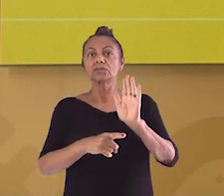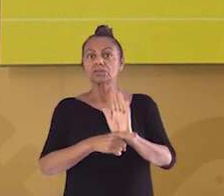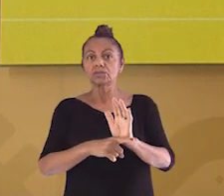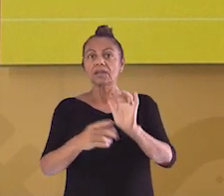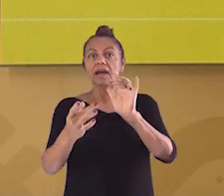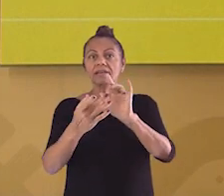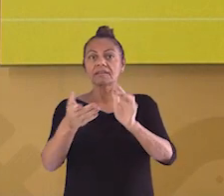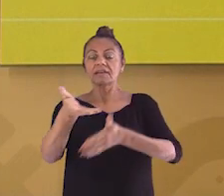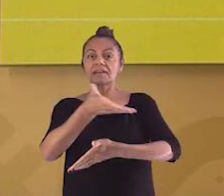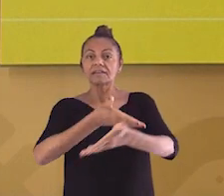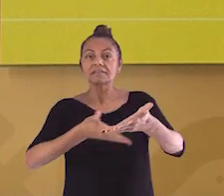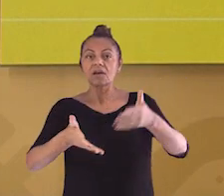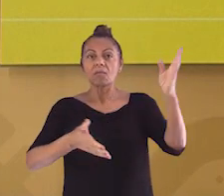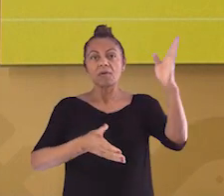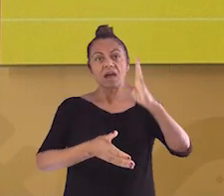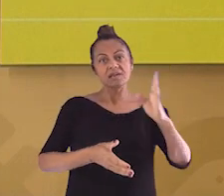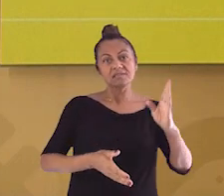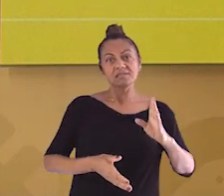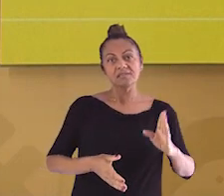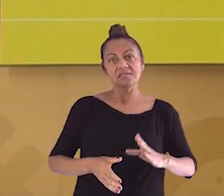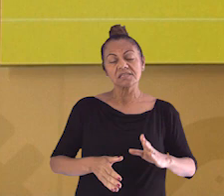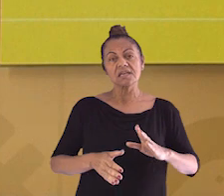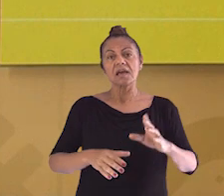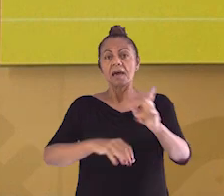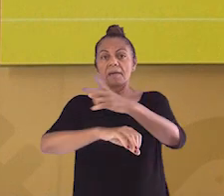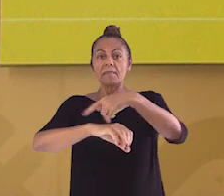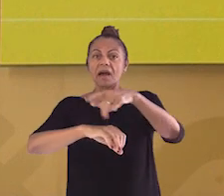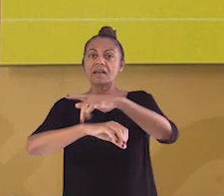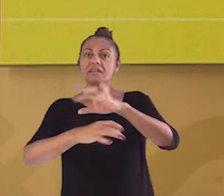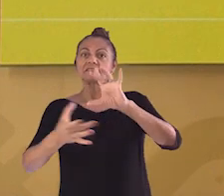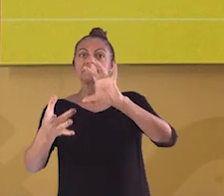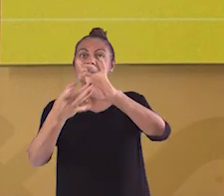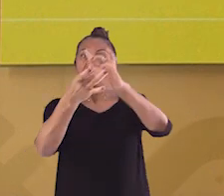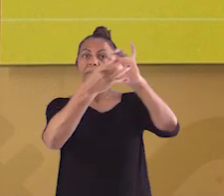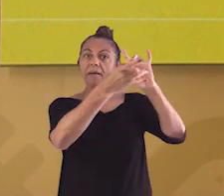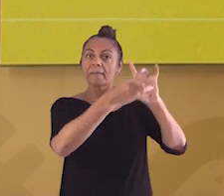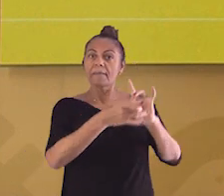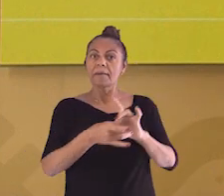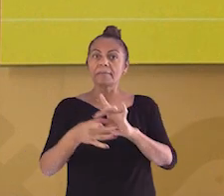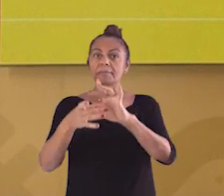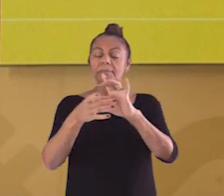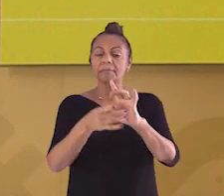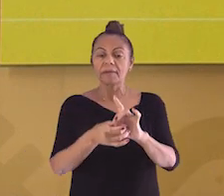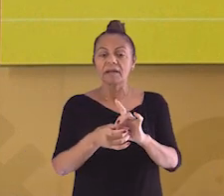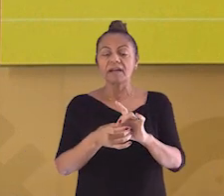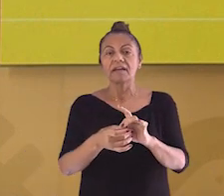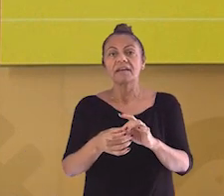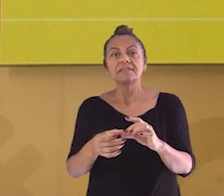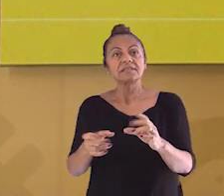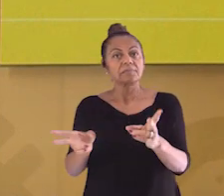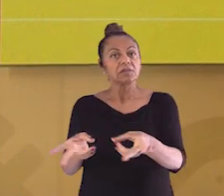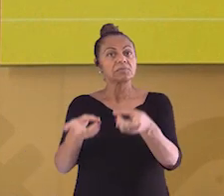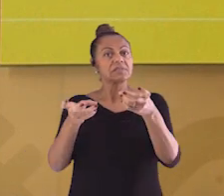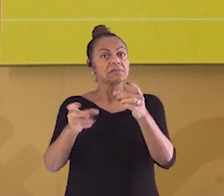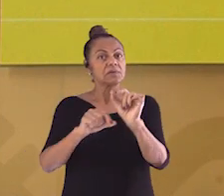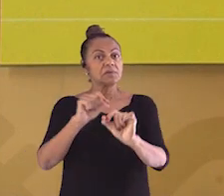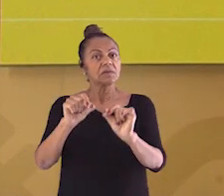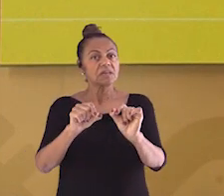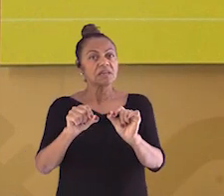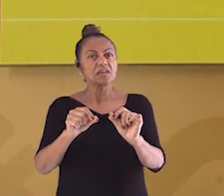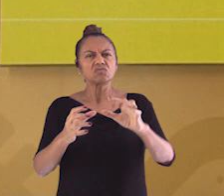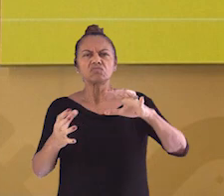no Brasil e de outros países em cadeias globais. Uma forma de perceber isso é o impacto das guerras no